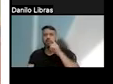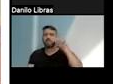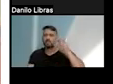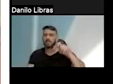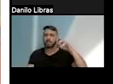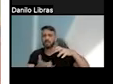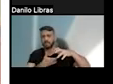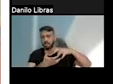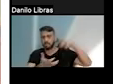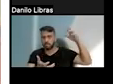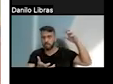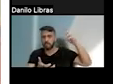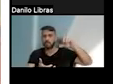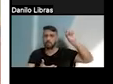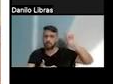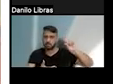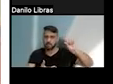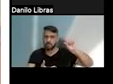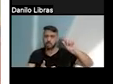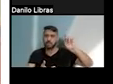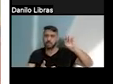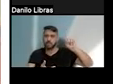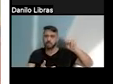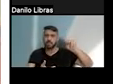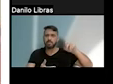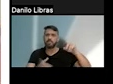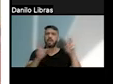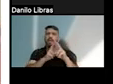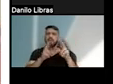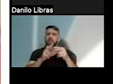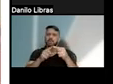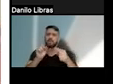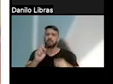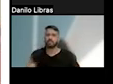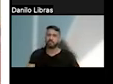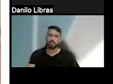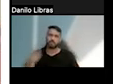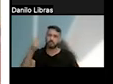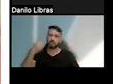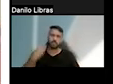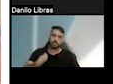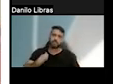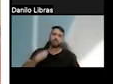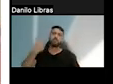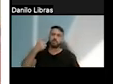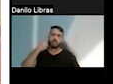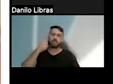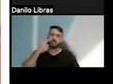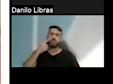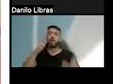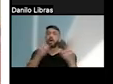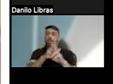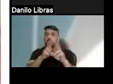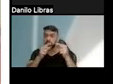velho, ele tem uma expressão menor desse gene, se existe essa correlação ou não. Não, não existe. A gente chegou a fazer correlação para ver se